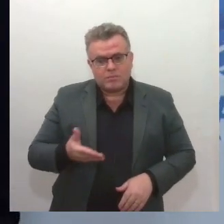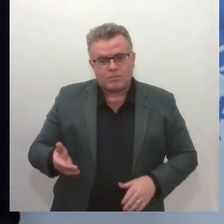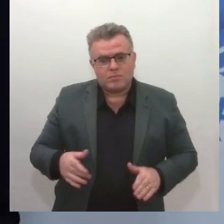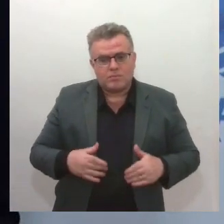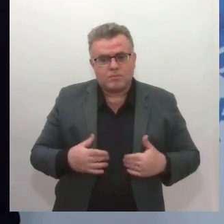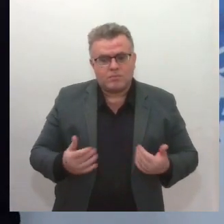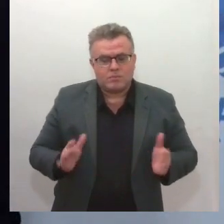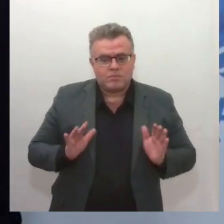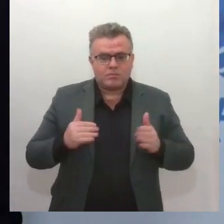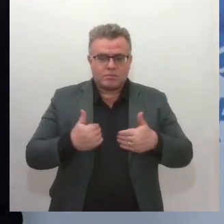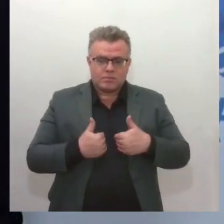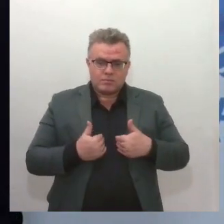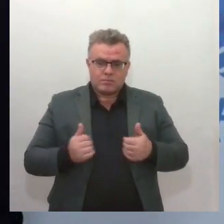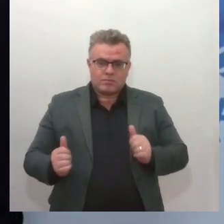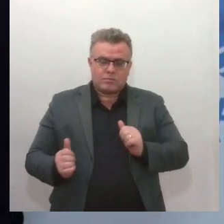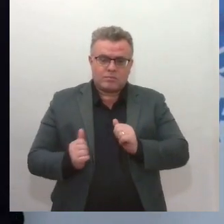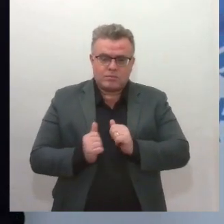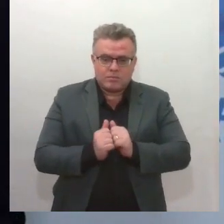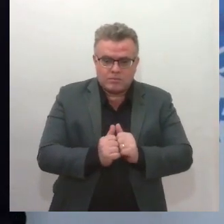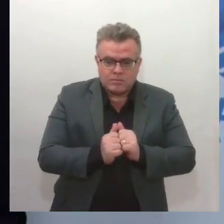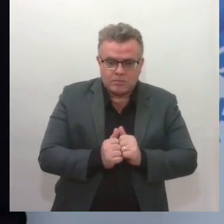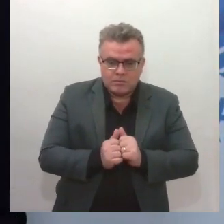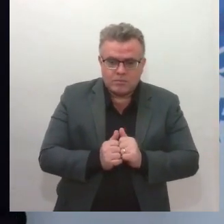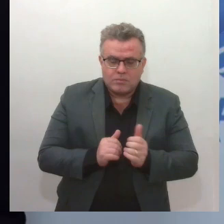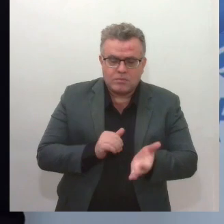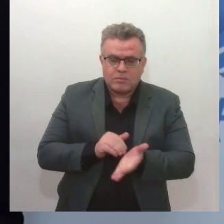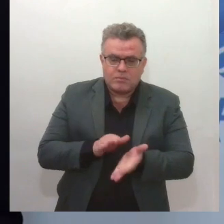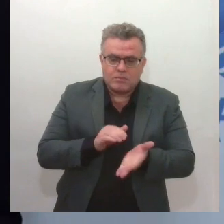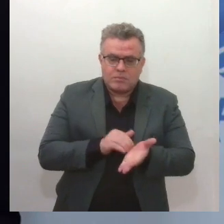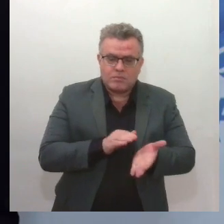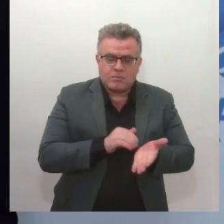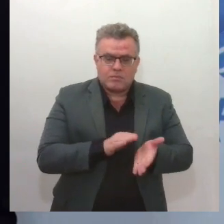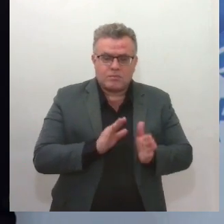foram exonerados. E